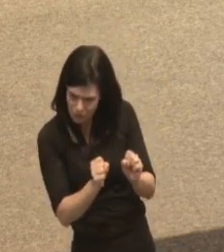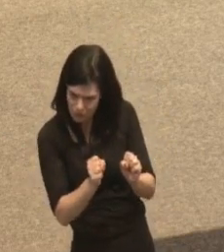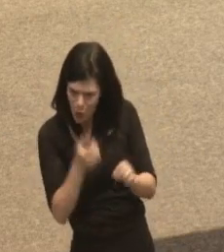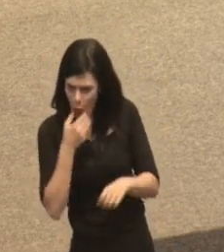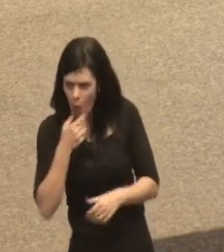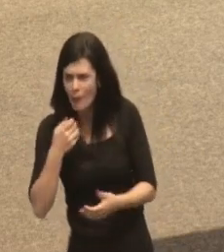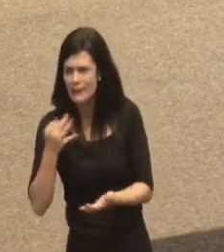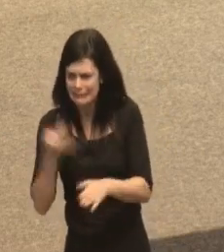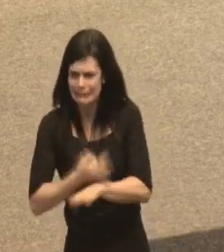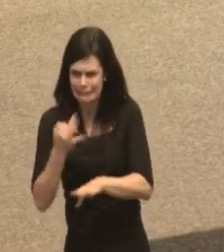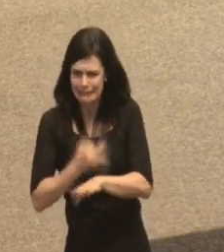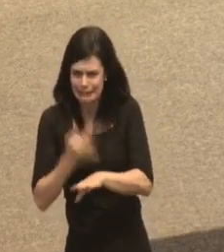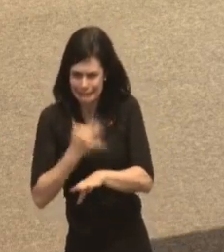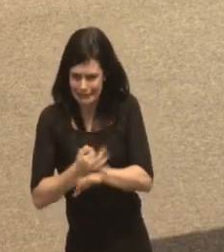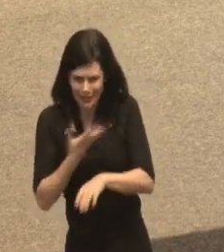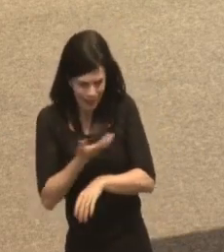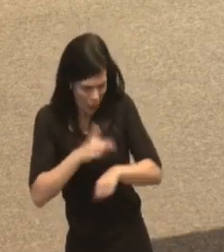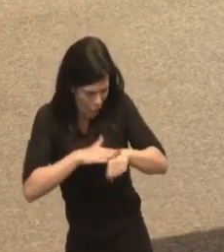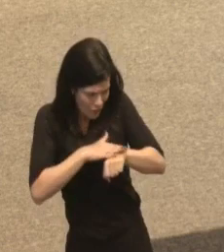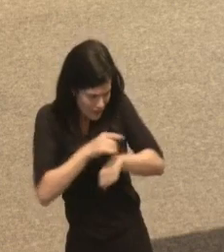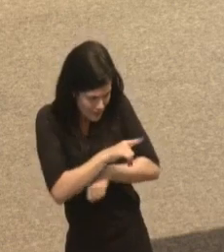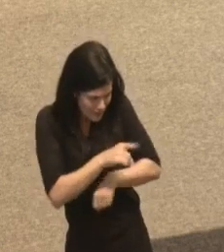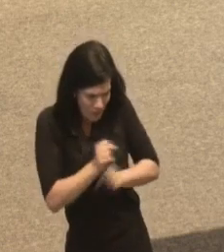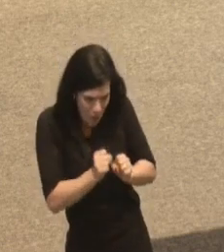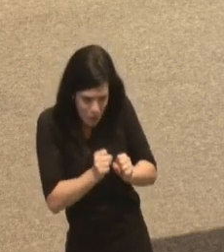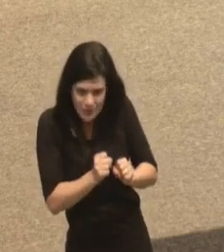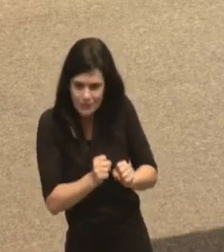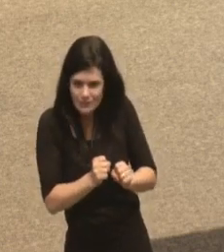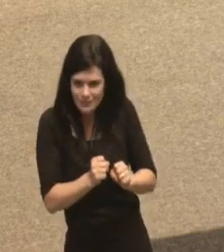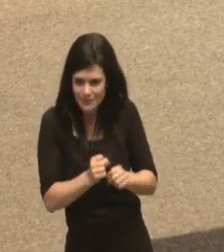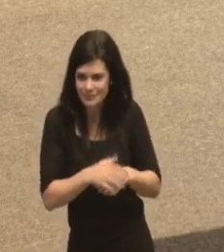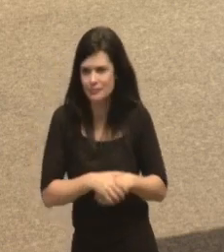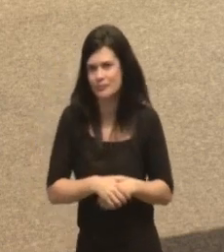insistindo muito, e a pessoa estava lá embaixo. Quem